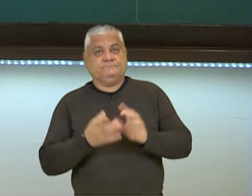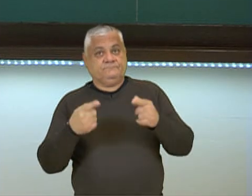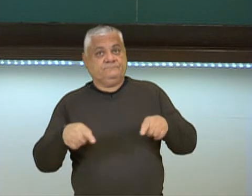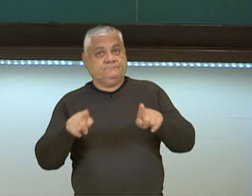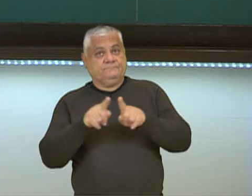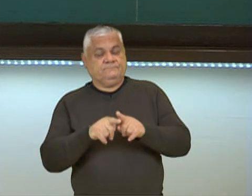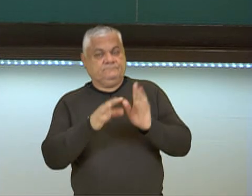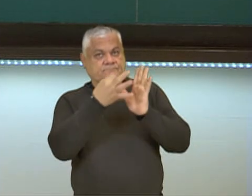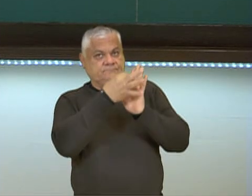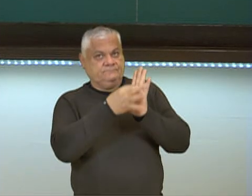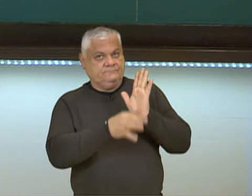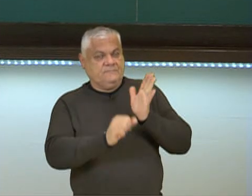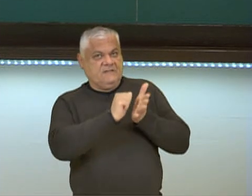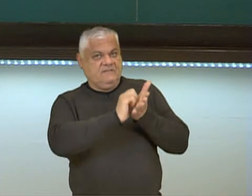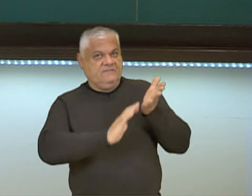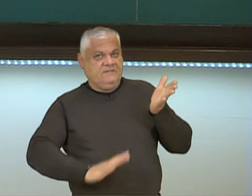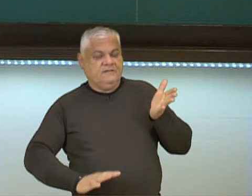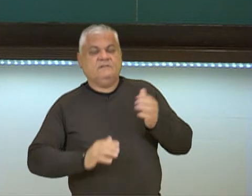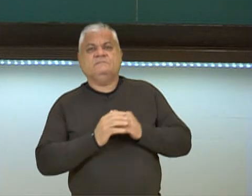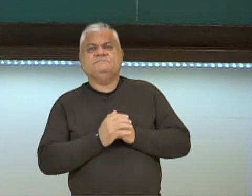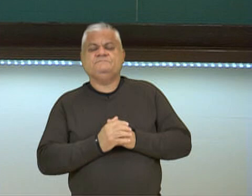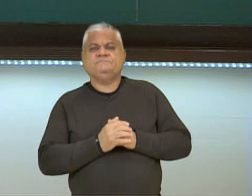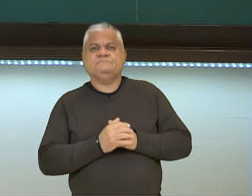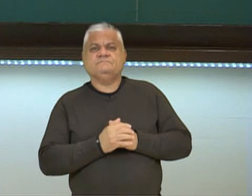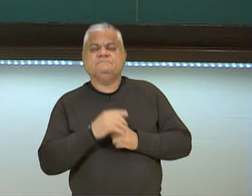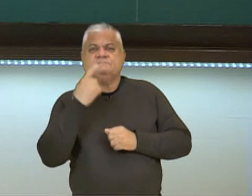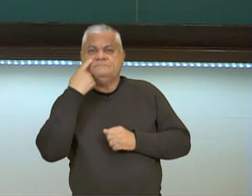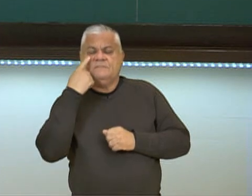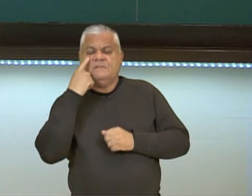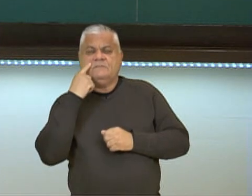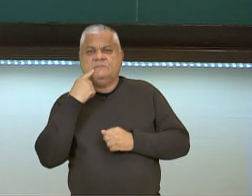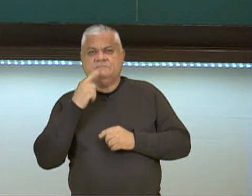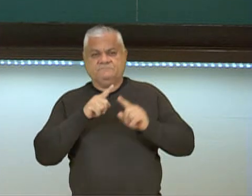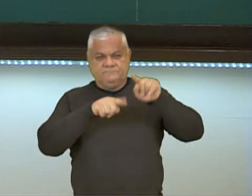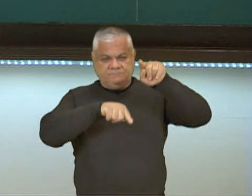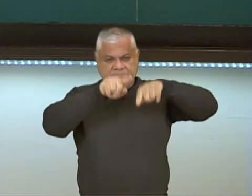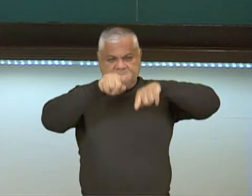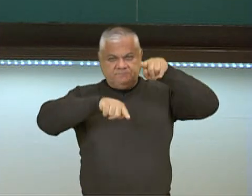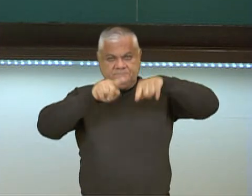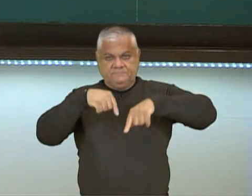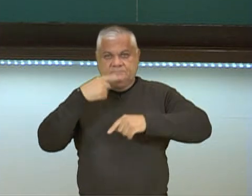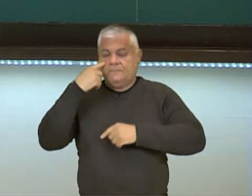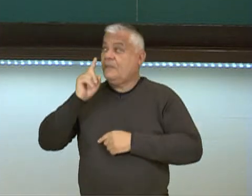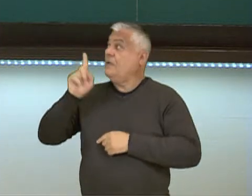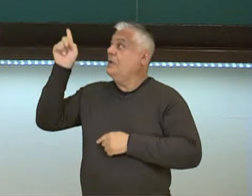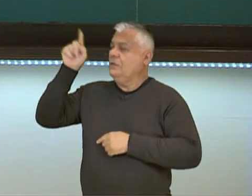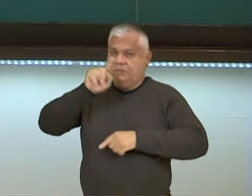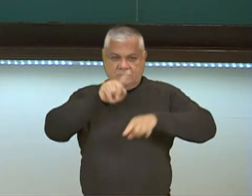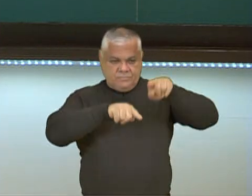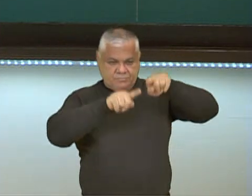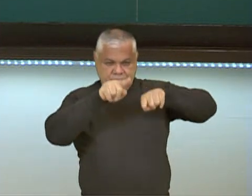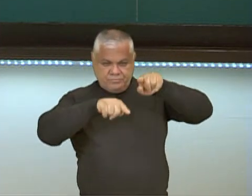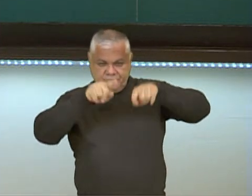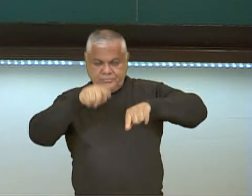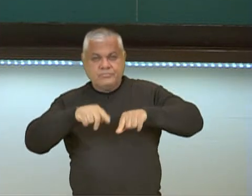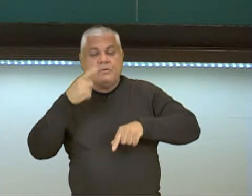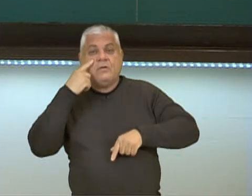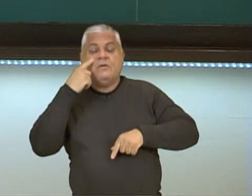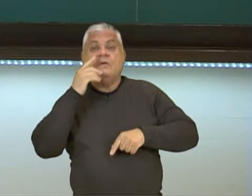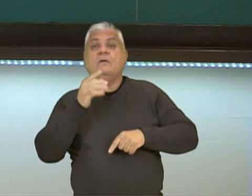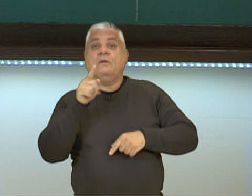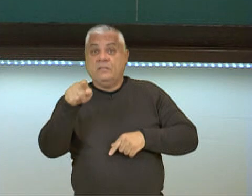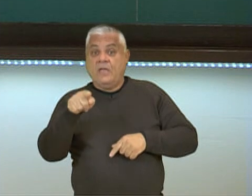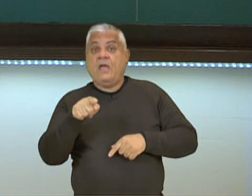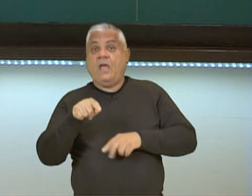Voltamos com a correção da nossa atividade. Então, a partir da análise do gráfico, das características ali, do quanto